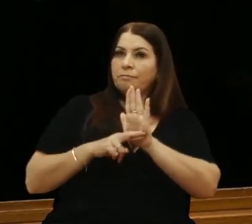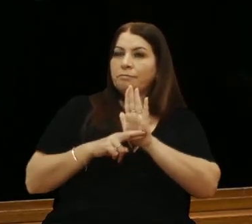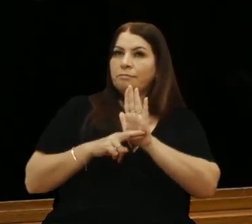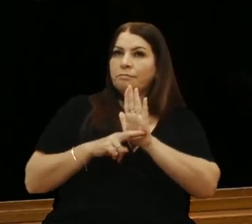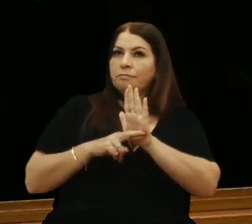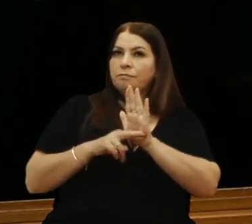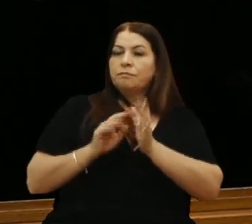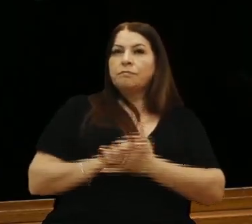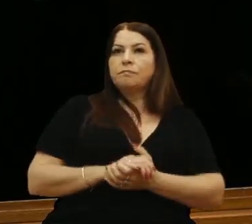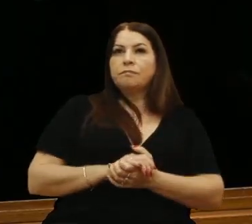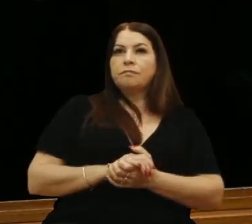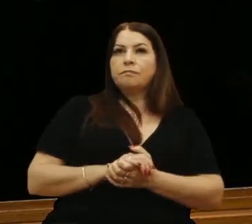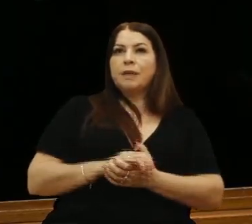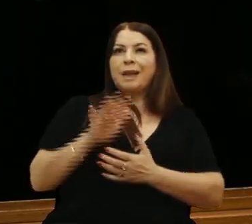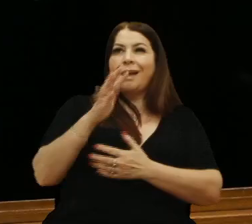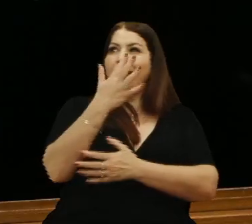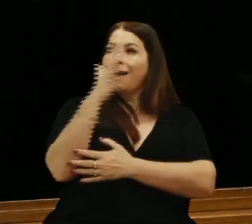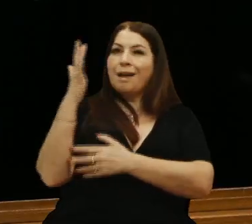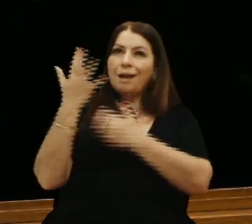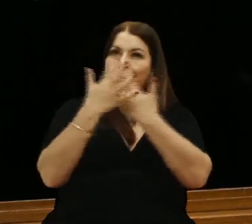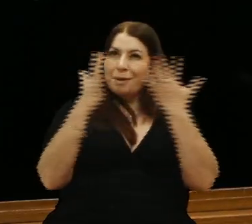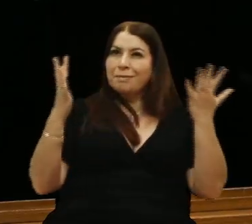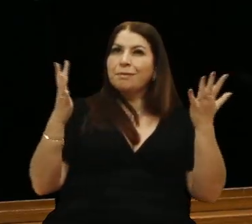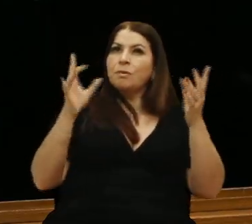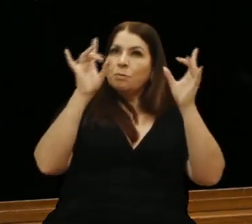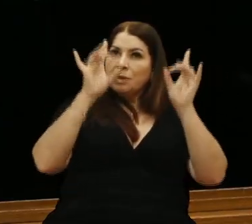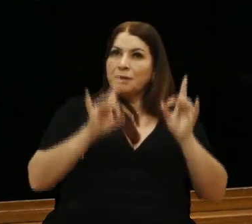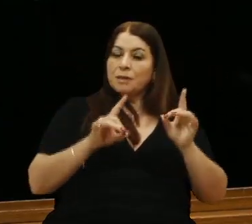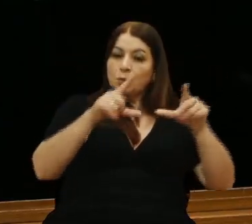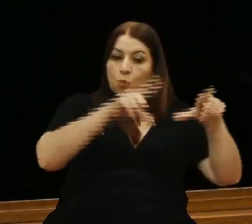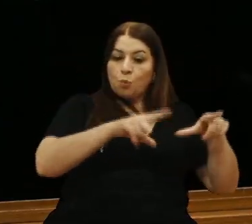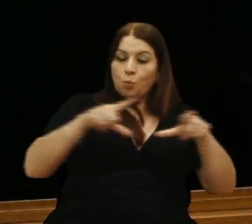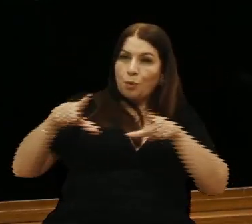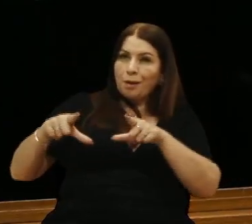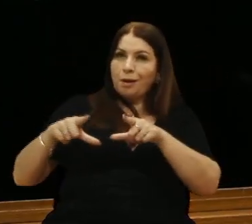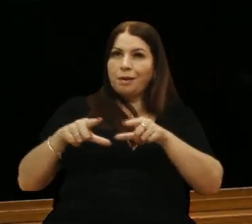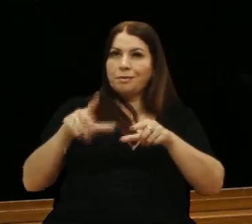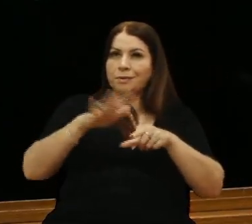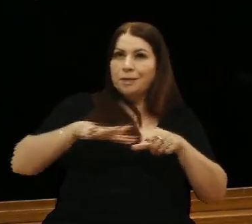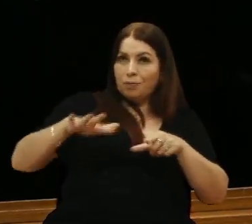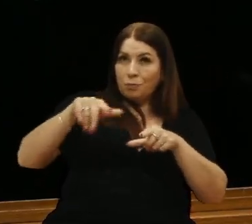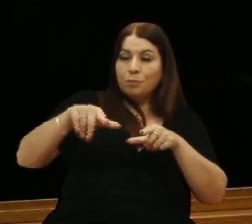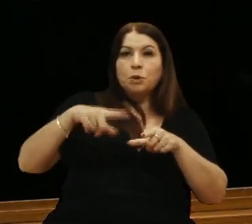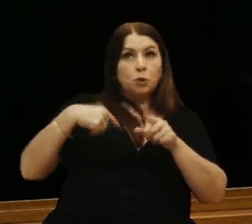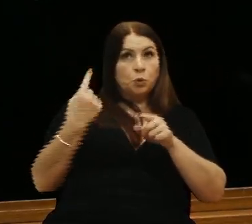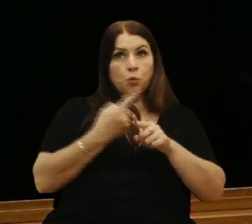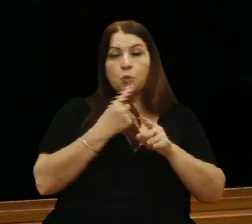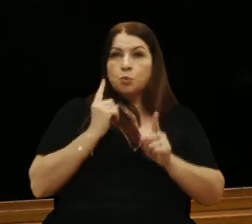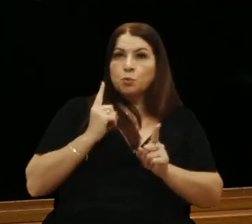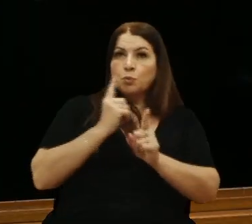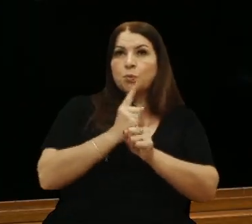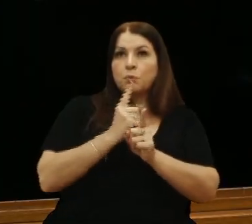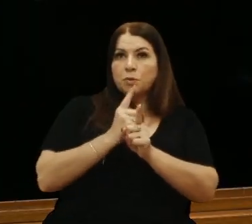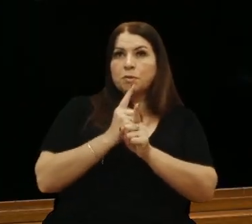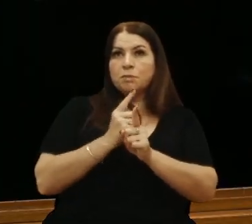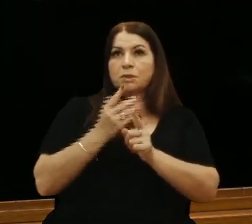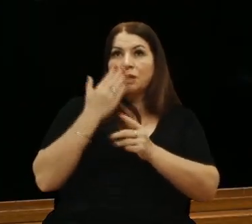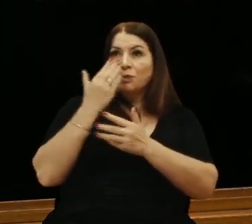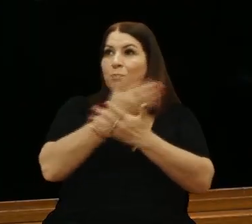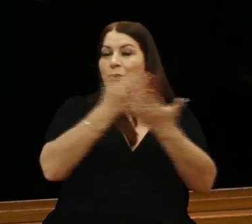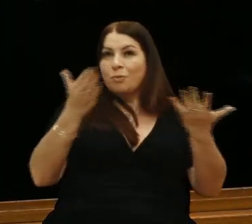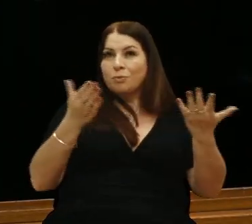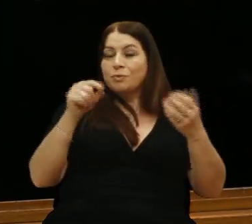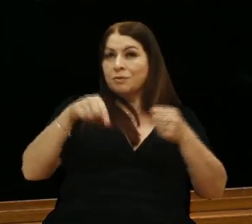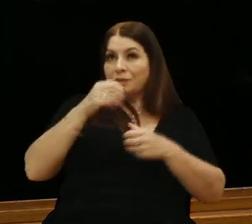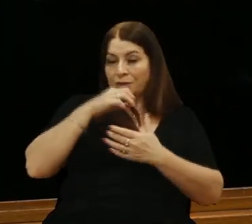a questão ambiental, em especial os locais e ambientes que nós nos encontramos expostos. E aqui em